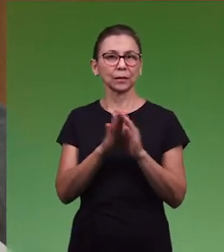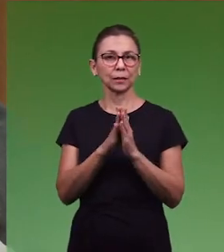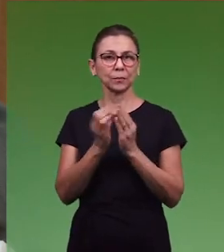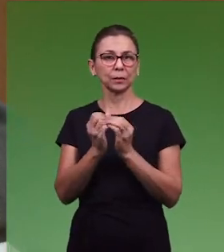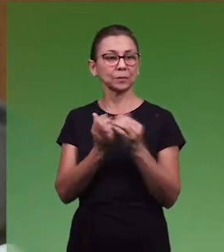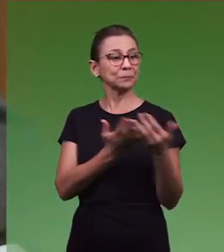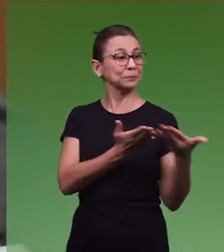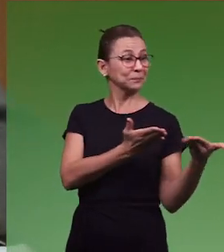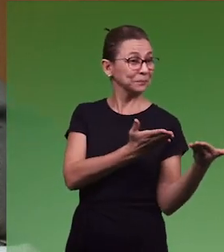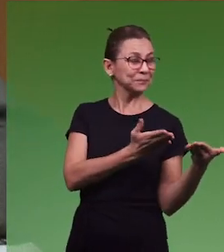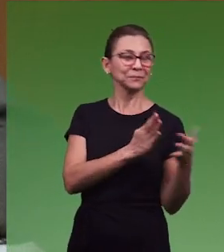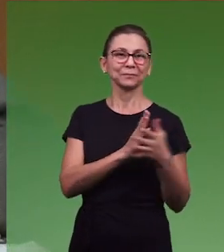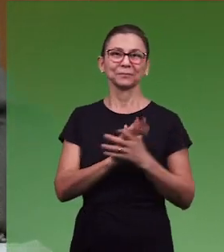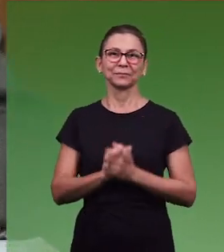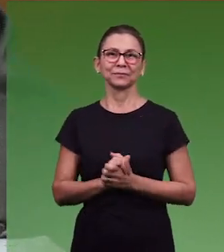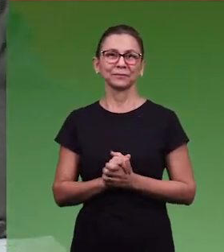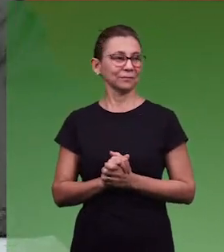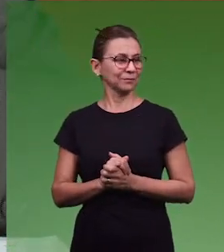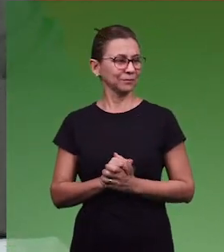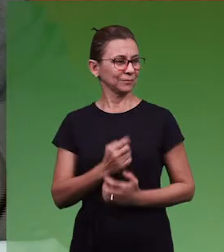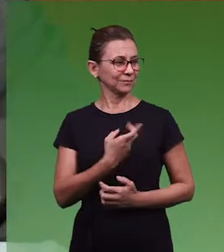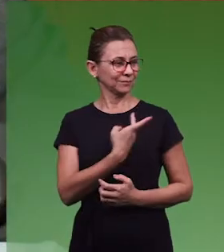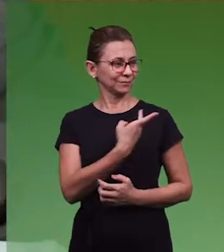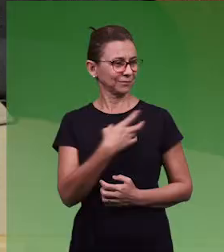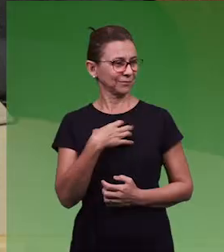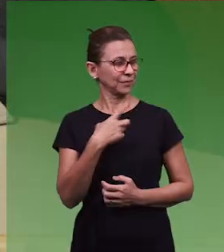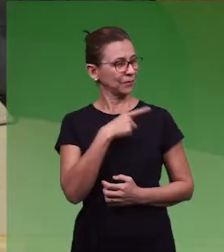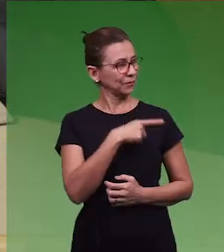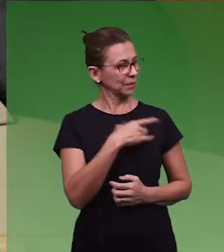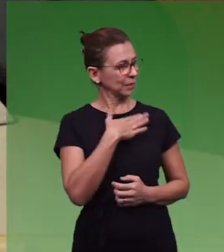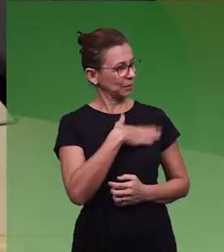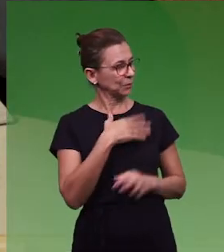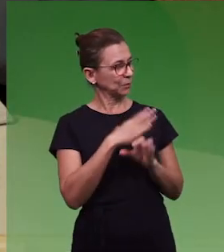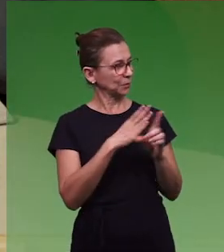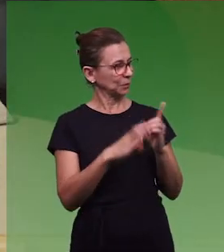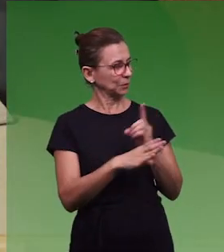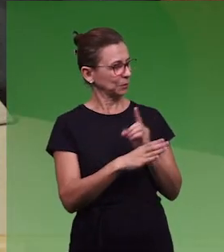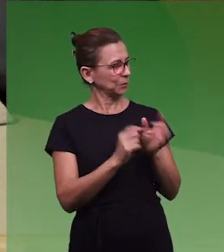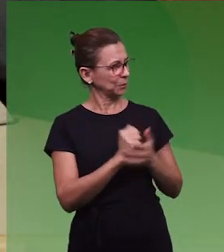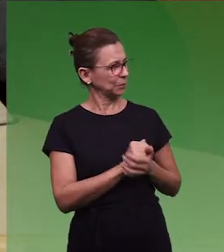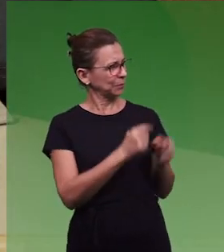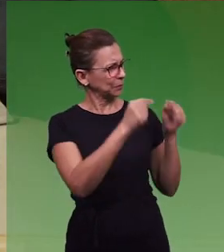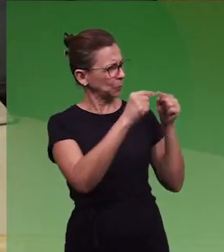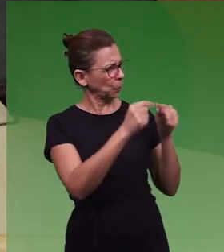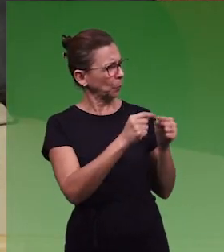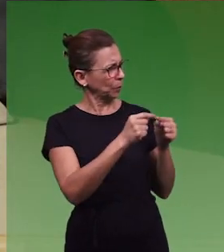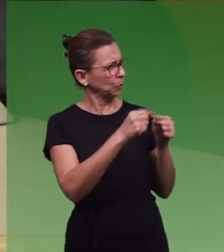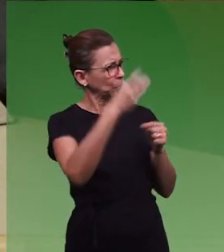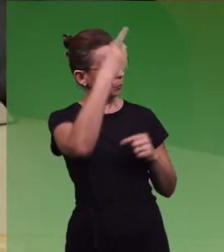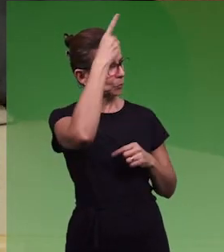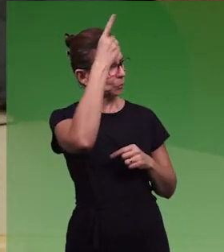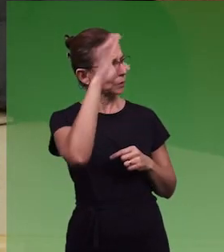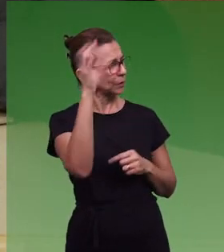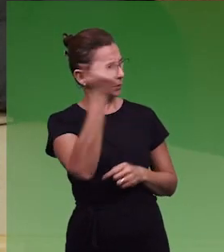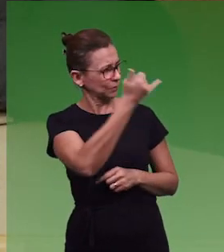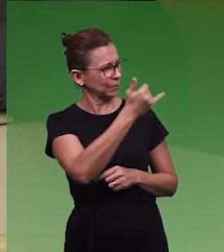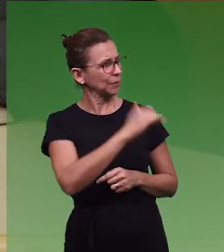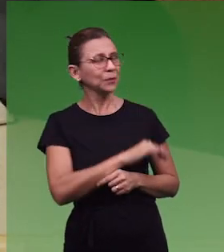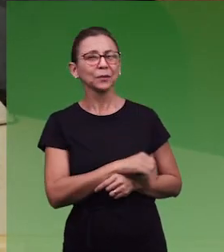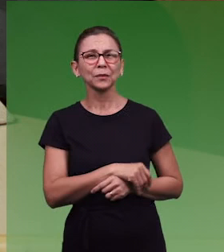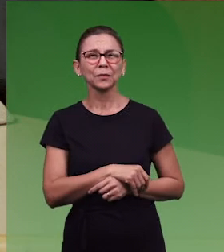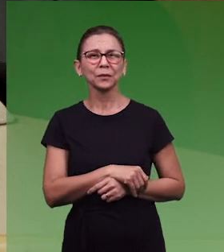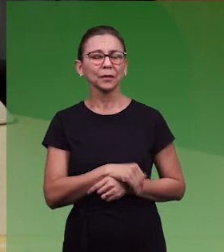Se sentiu bem? Gostou do culto? Se identificou com alguns dos dons? Deus falou ao seu